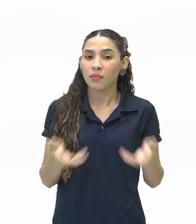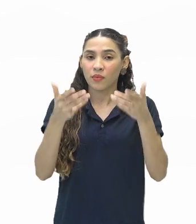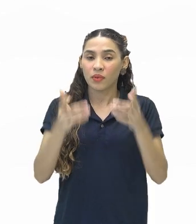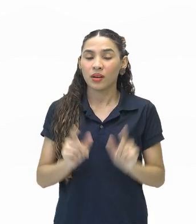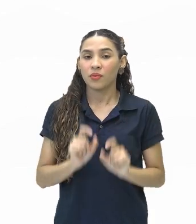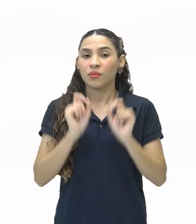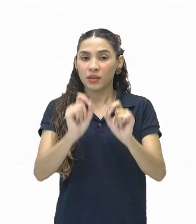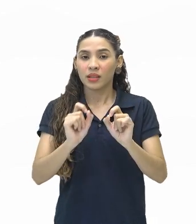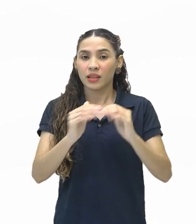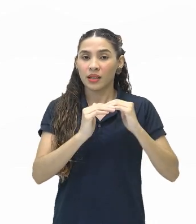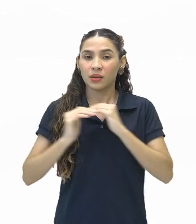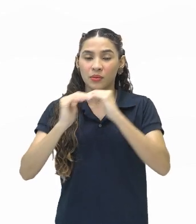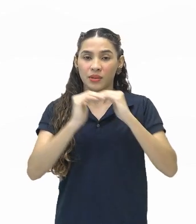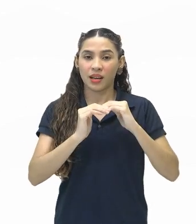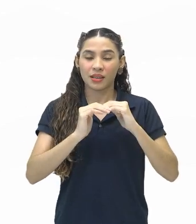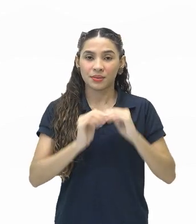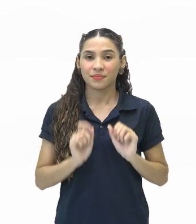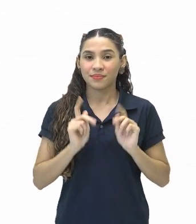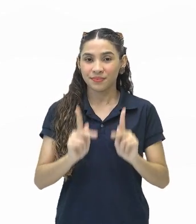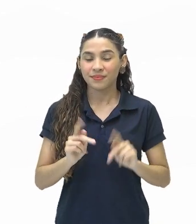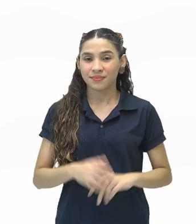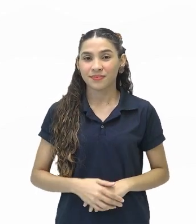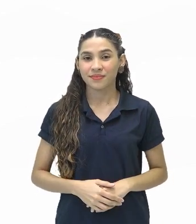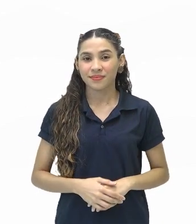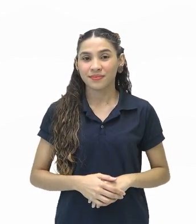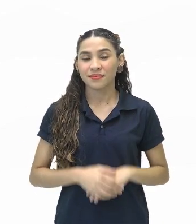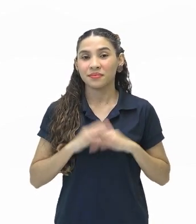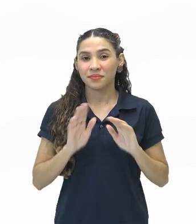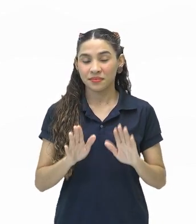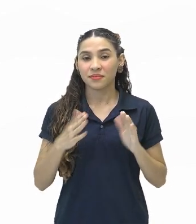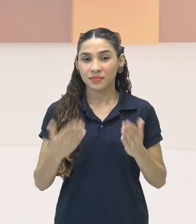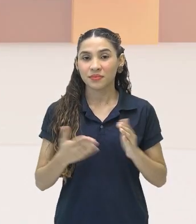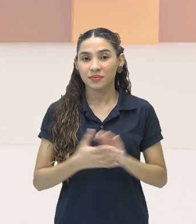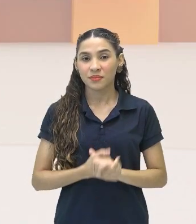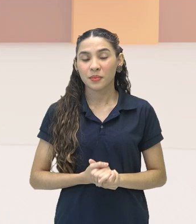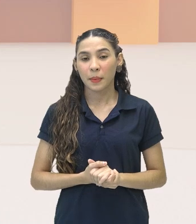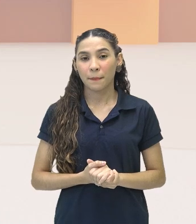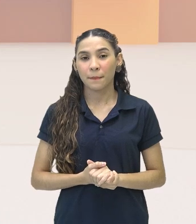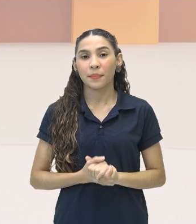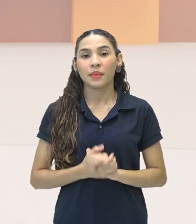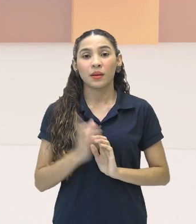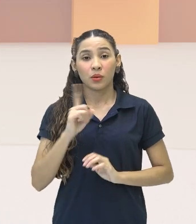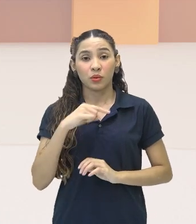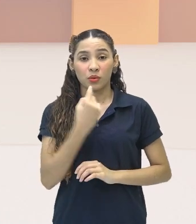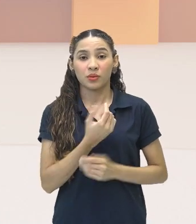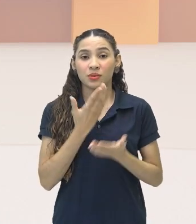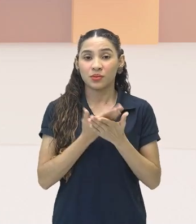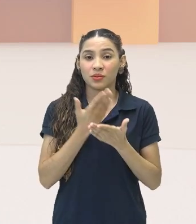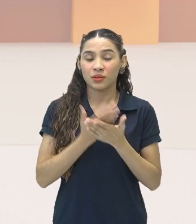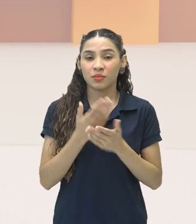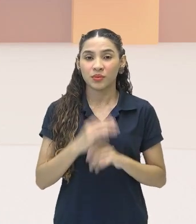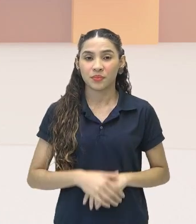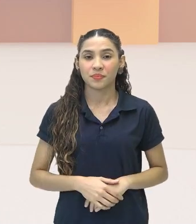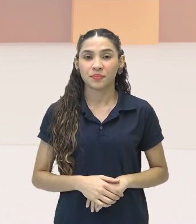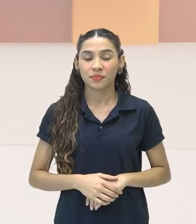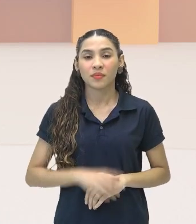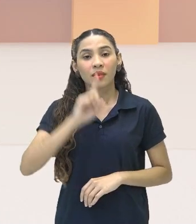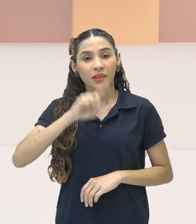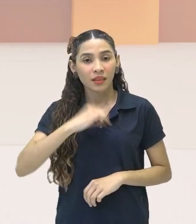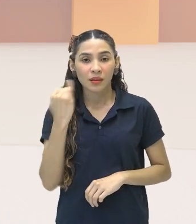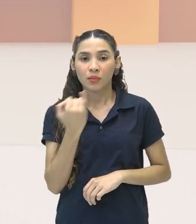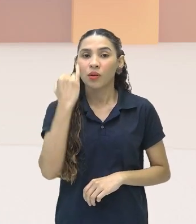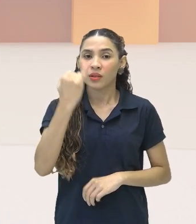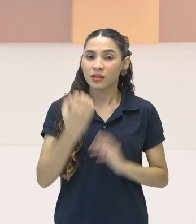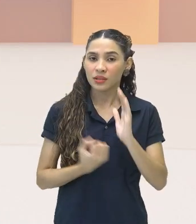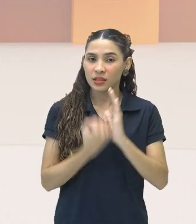promover a equidade. Perfeito, então? Então, olha só, nós vimos que é importante